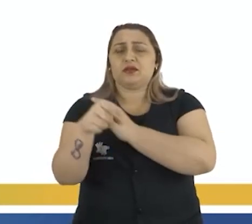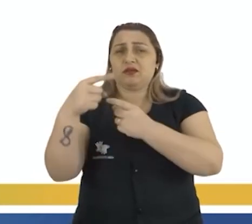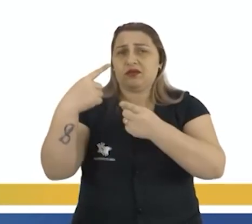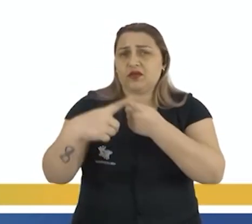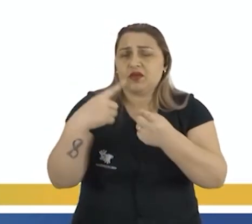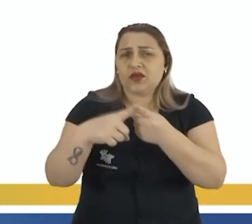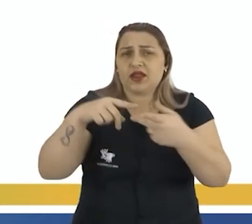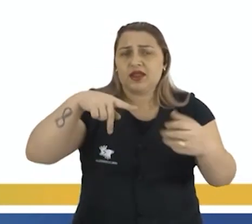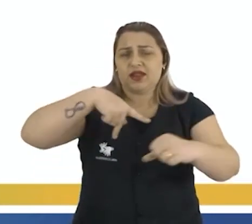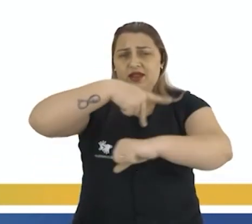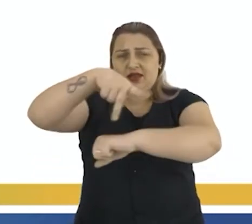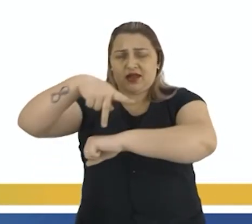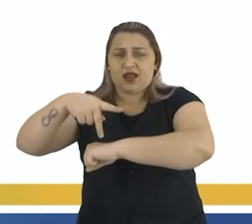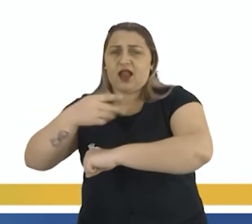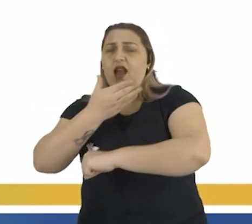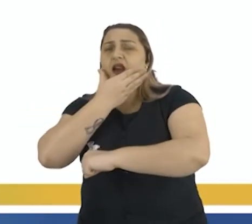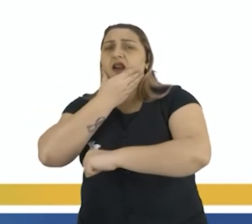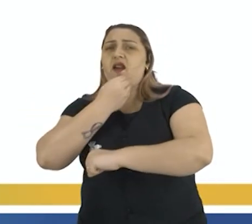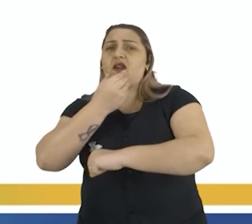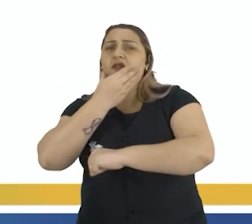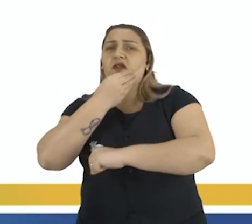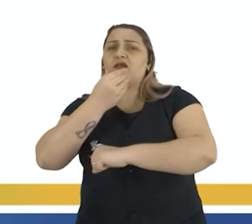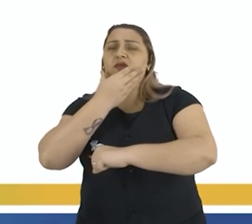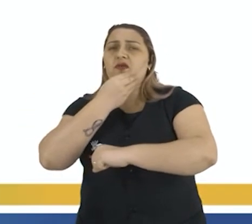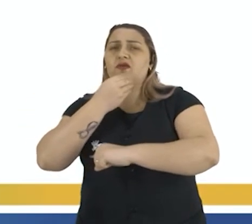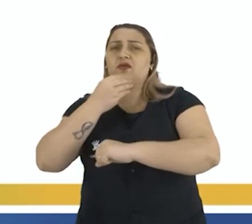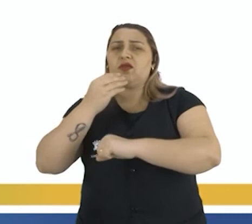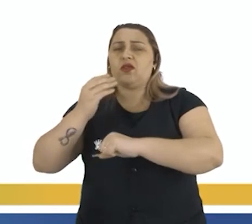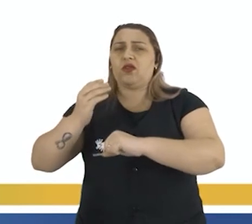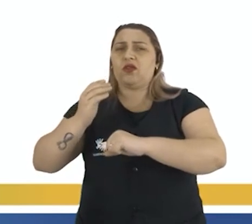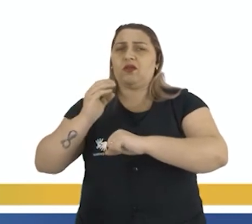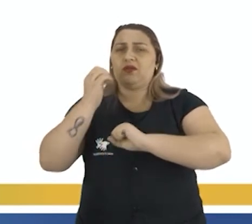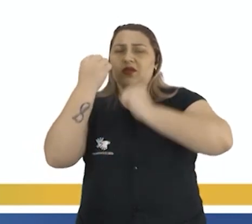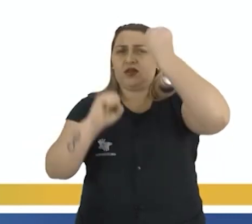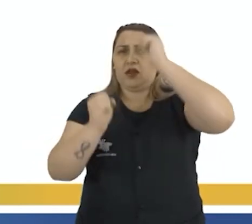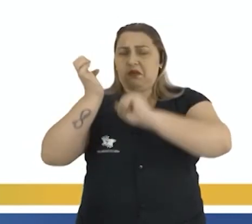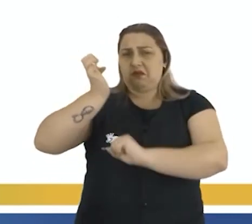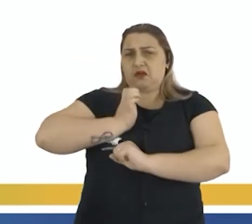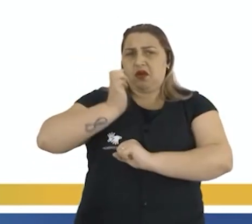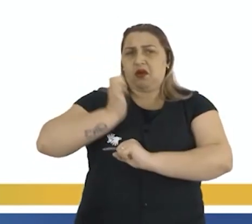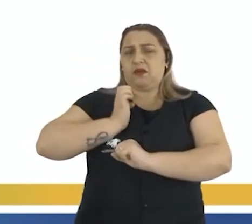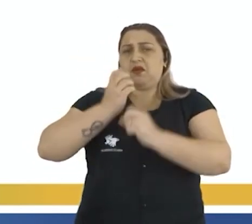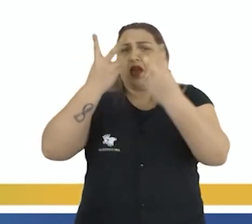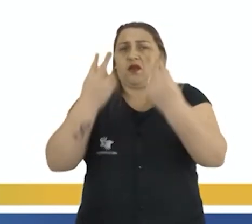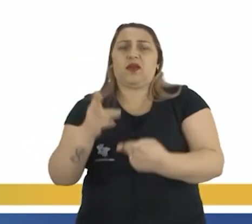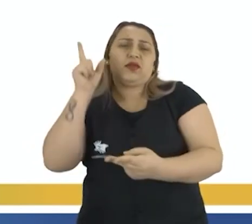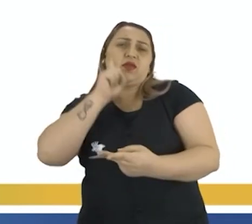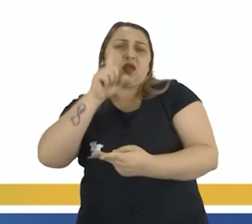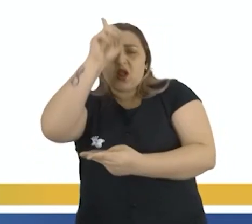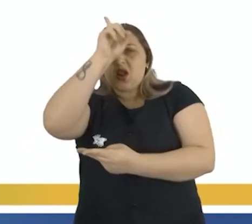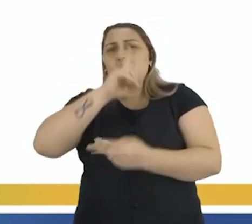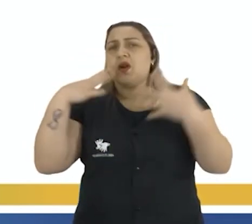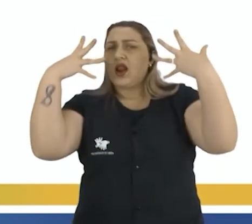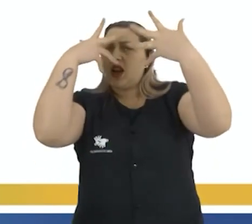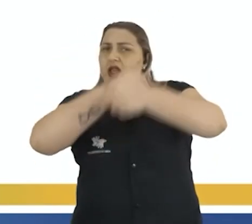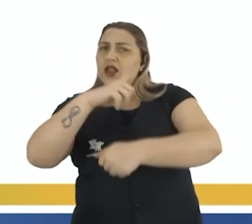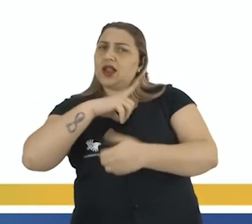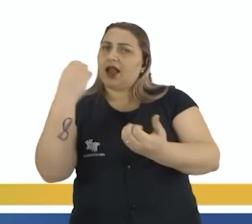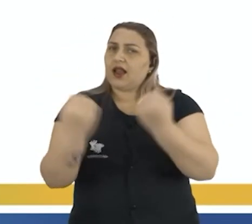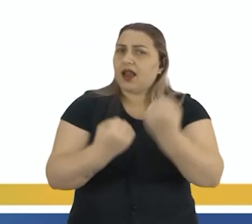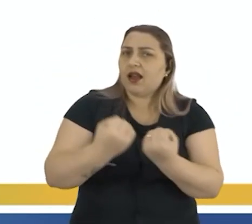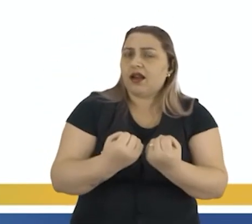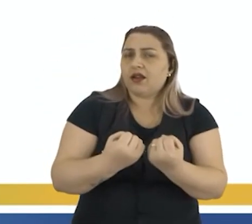que nesse país os operários são tão pobres e não são como os dos Estados Unidos, que são loiros, lindos e têm